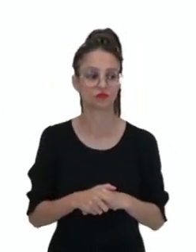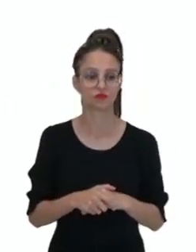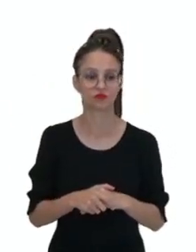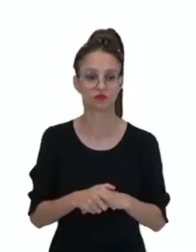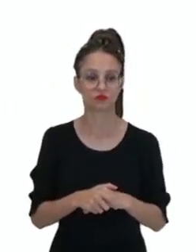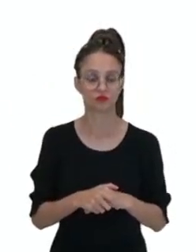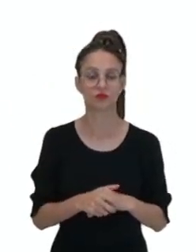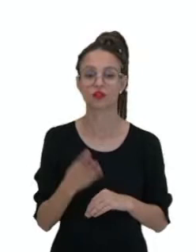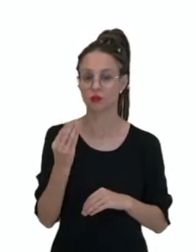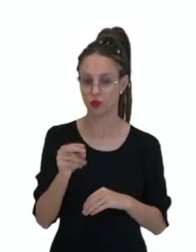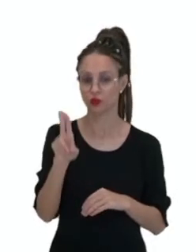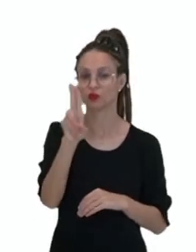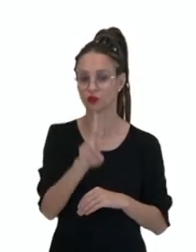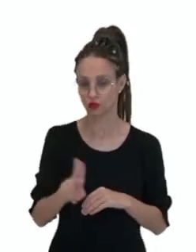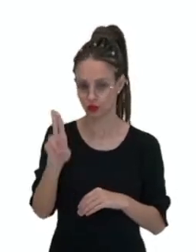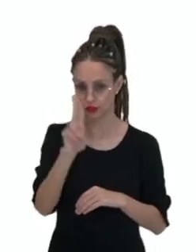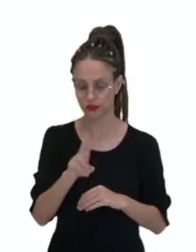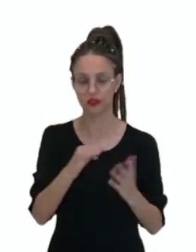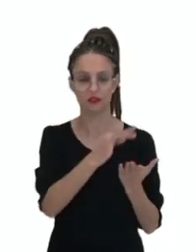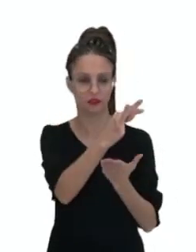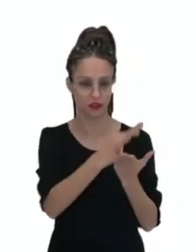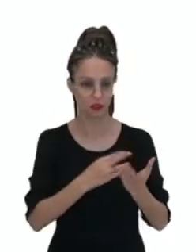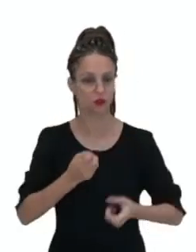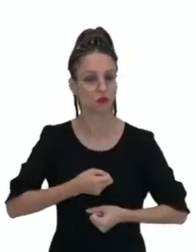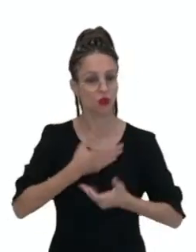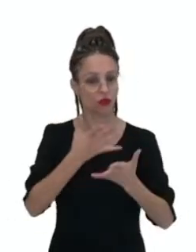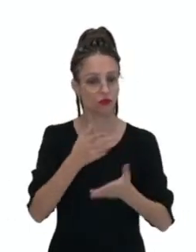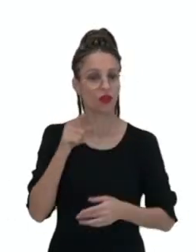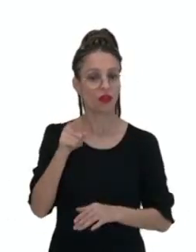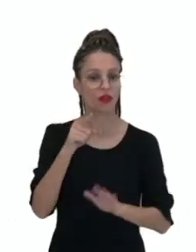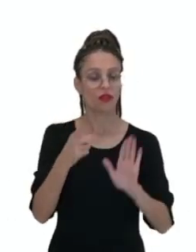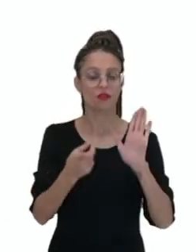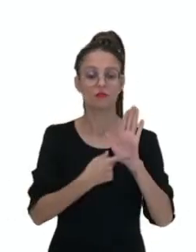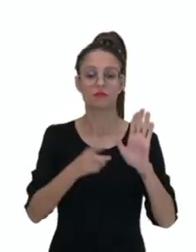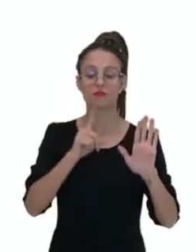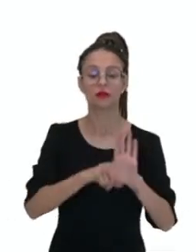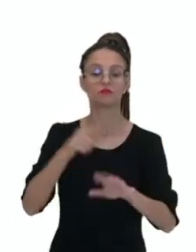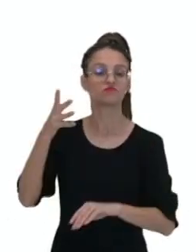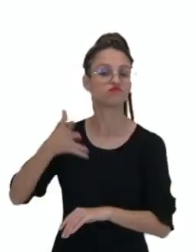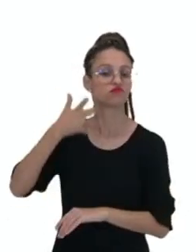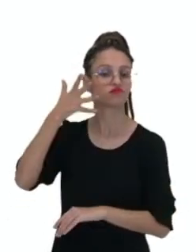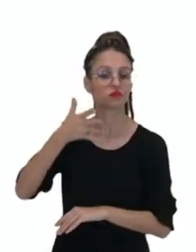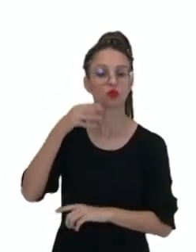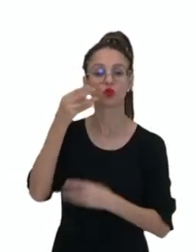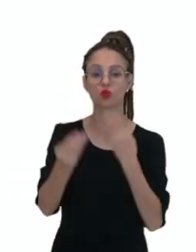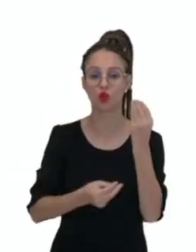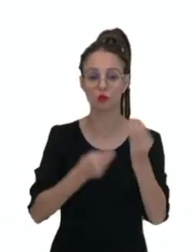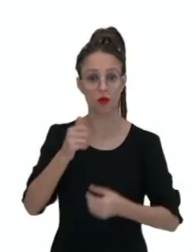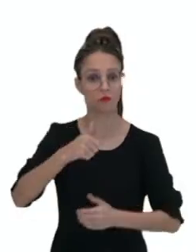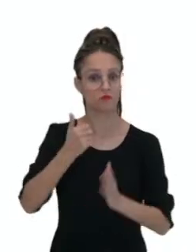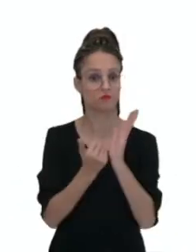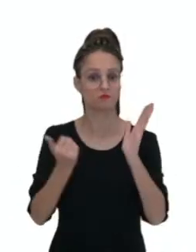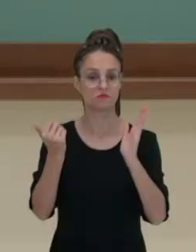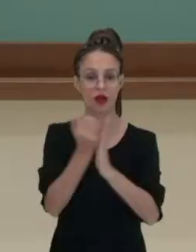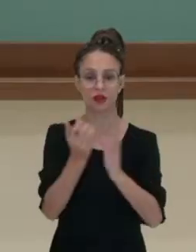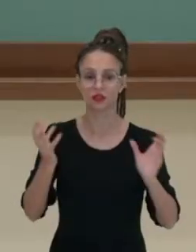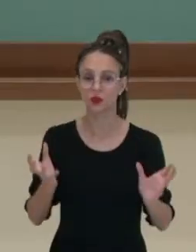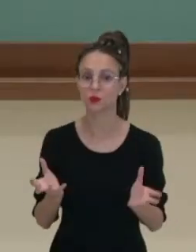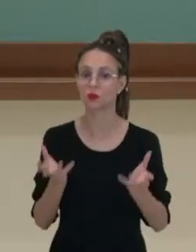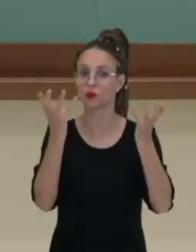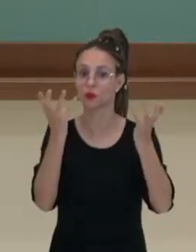muito utilizada em textos poéticos, né? Ela torna o discurso como? Mais expressivo.